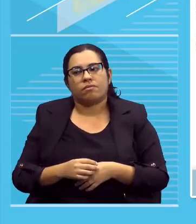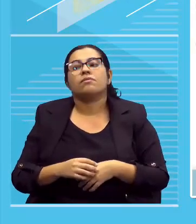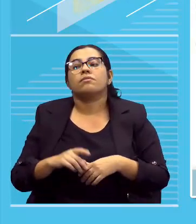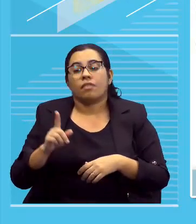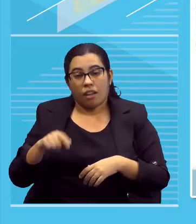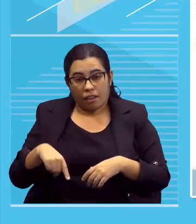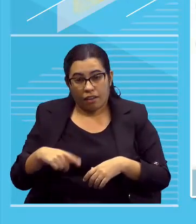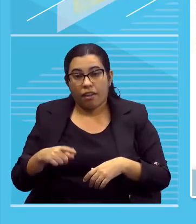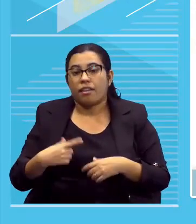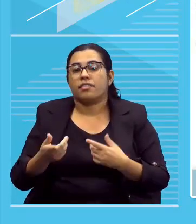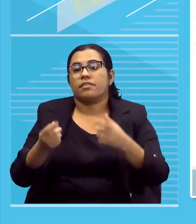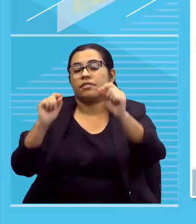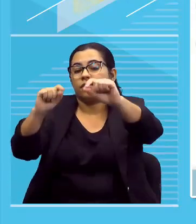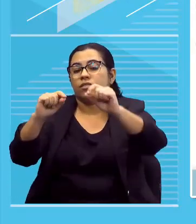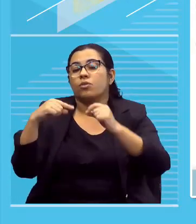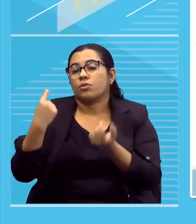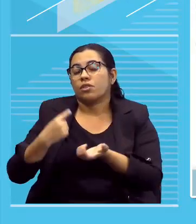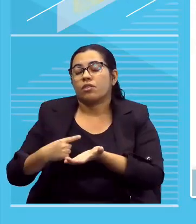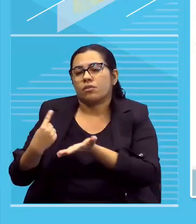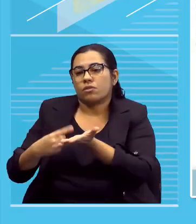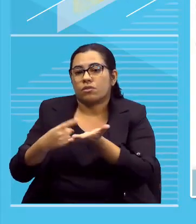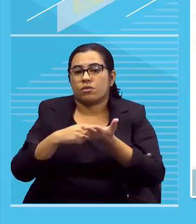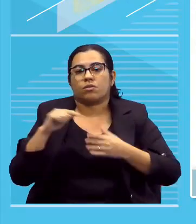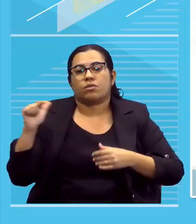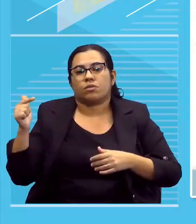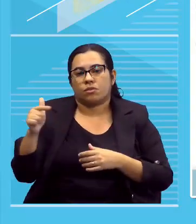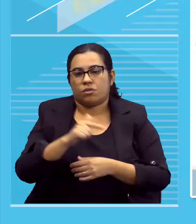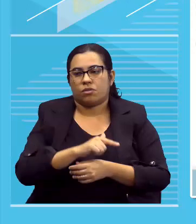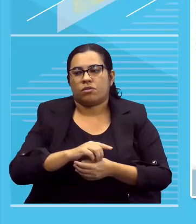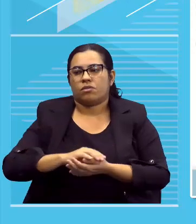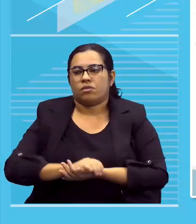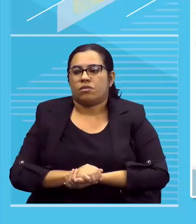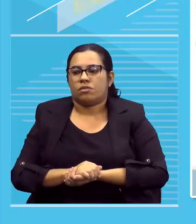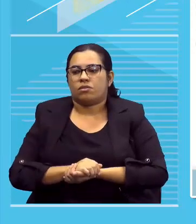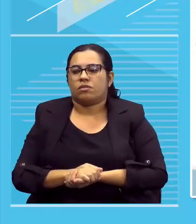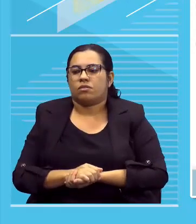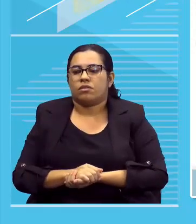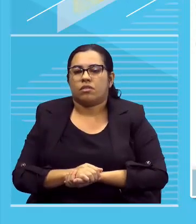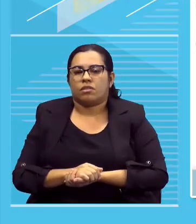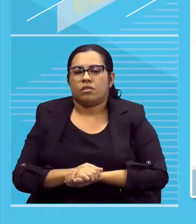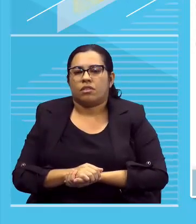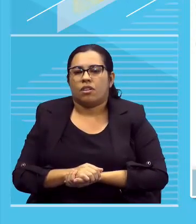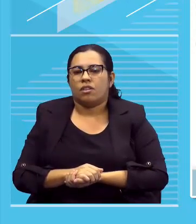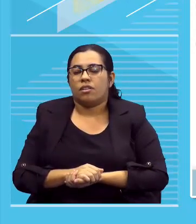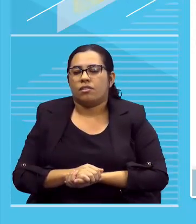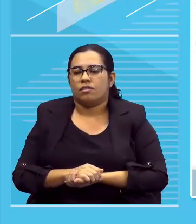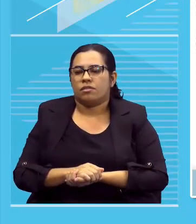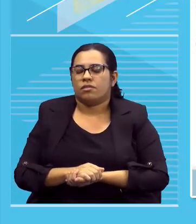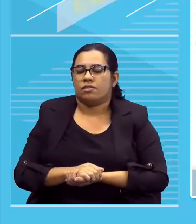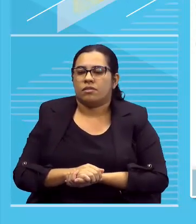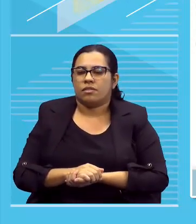no encontro dele com outros desmatando a beira deles